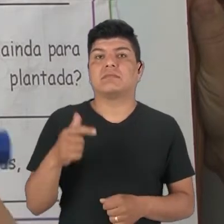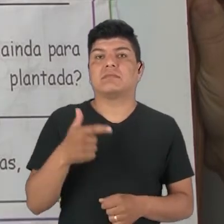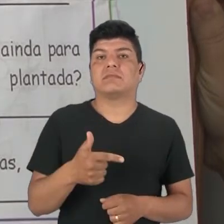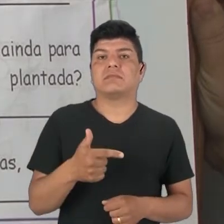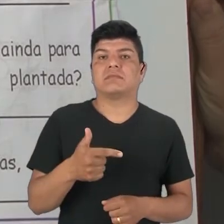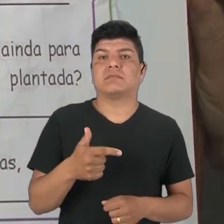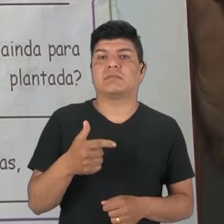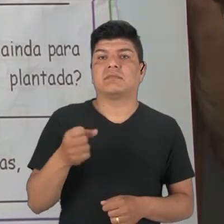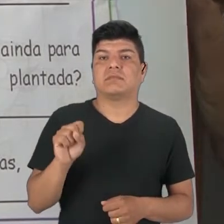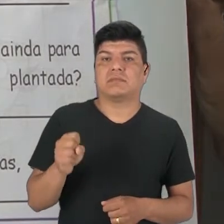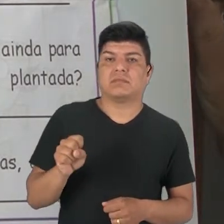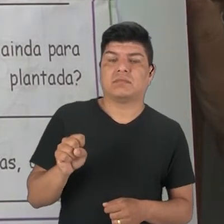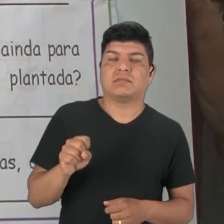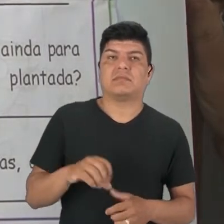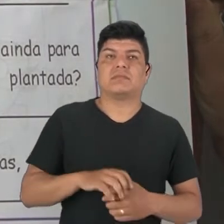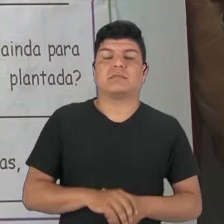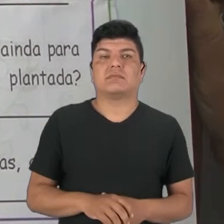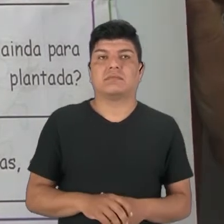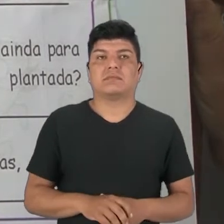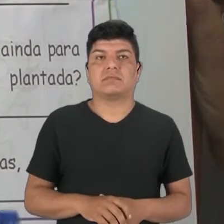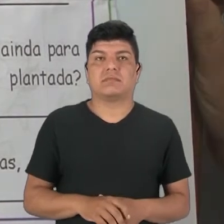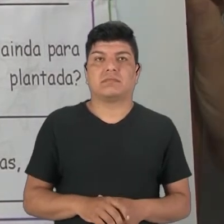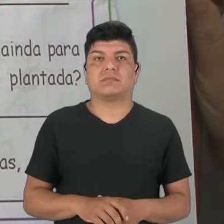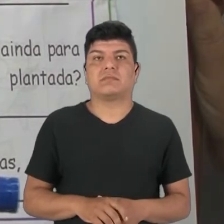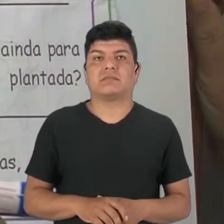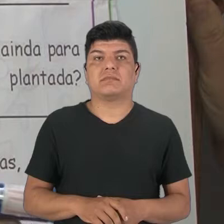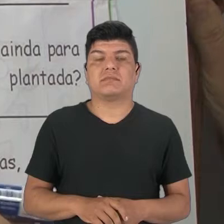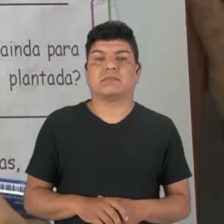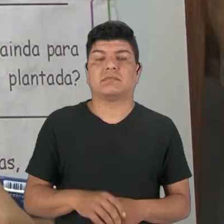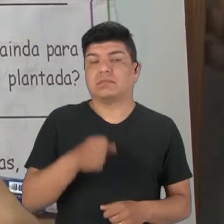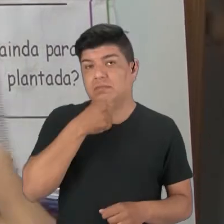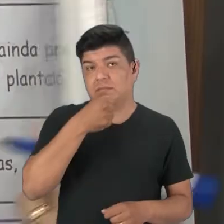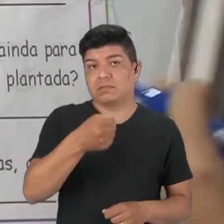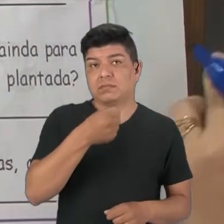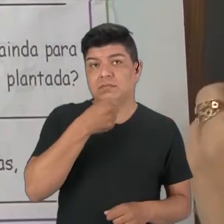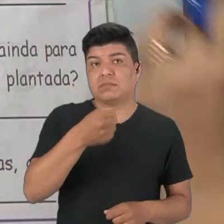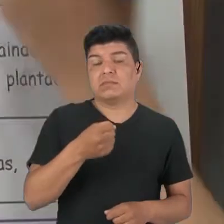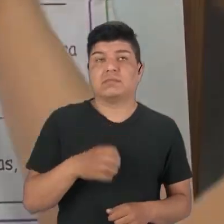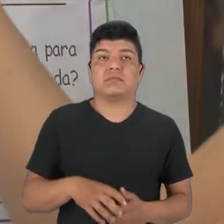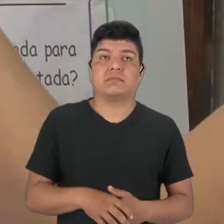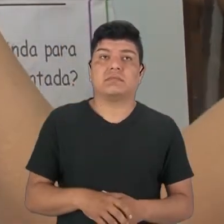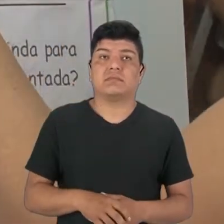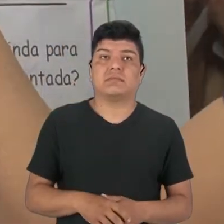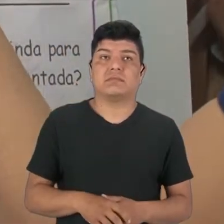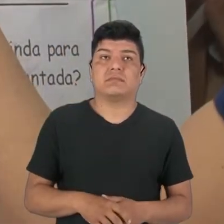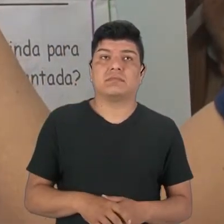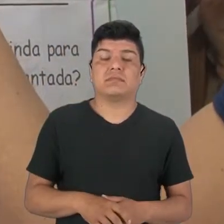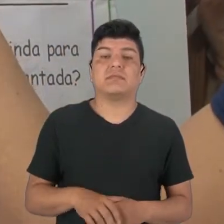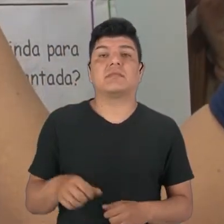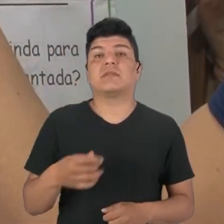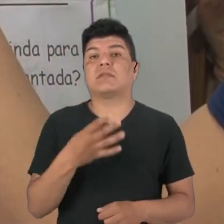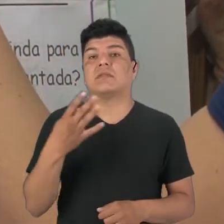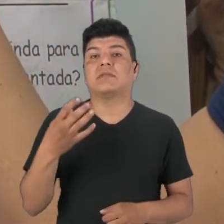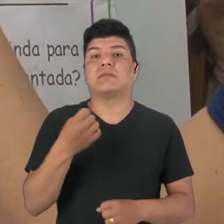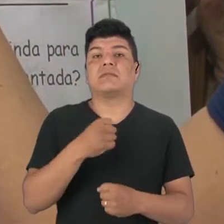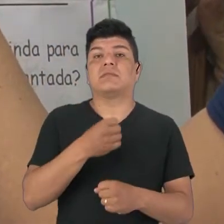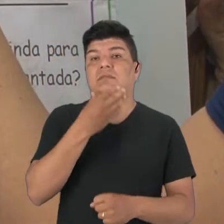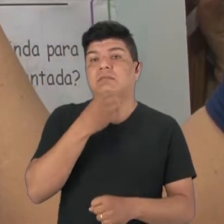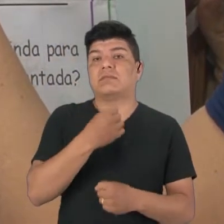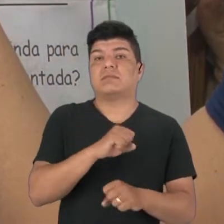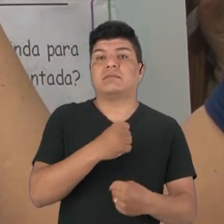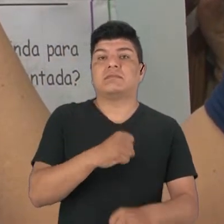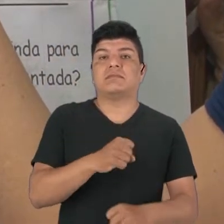28. Então, eu vou colocar aqui, ó, foram entrevistados, quantos garis no total?